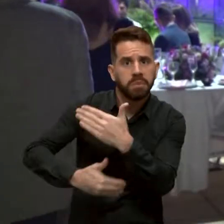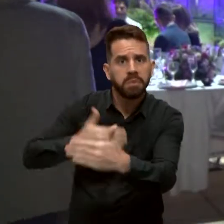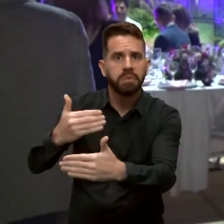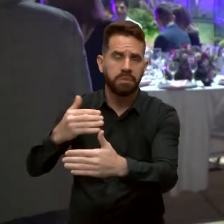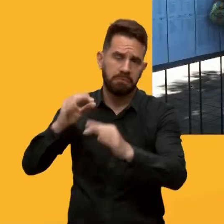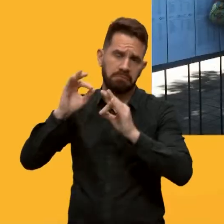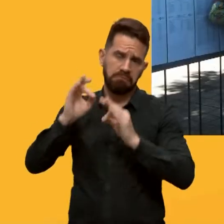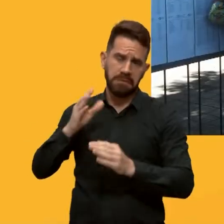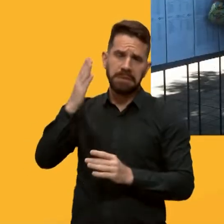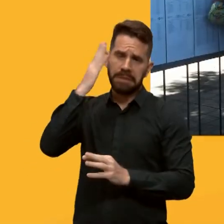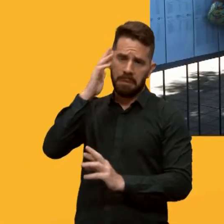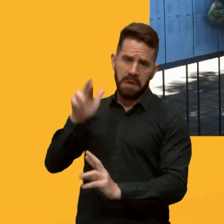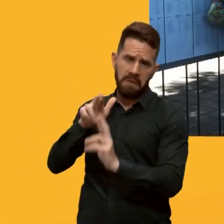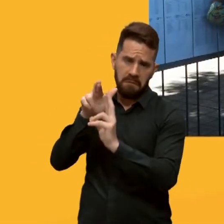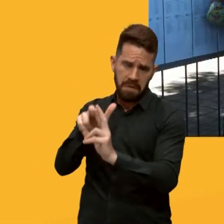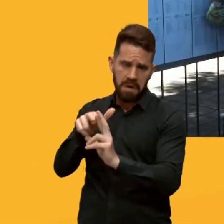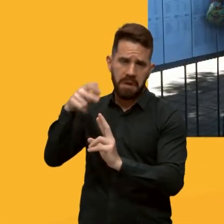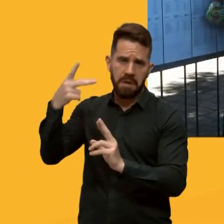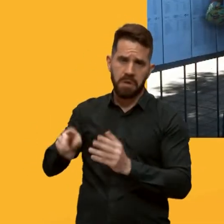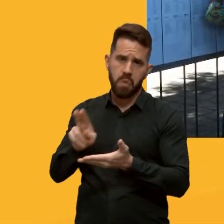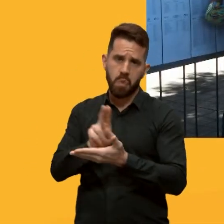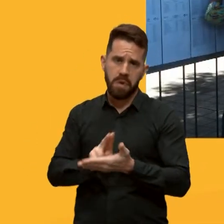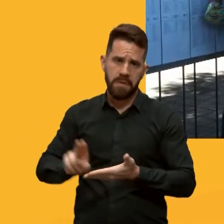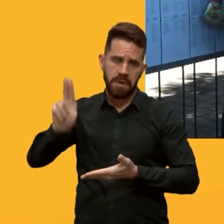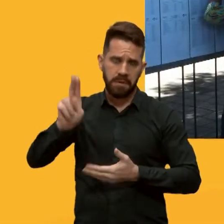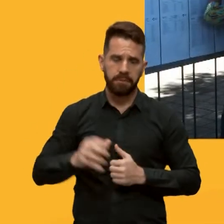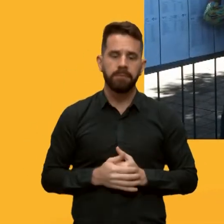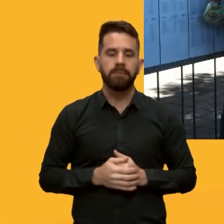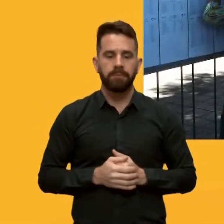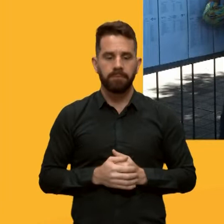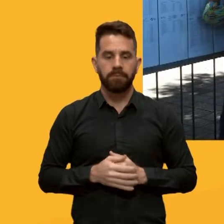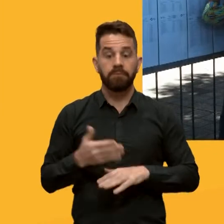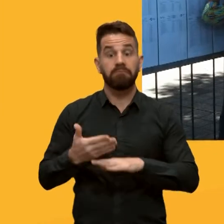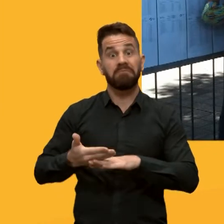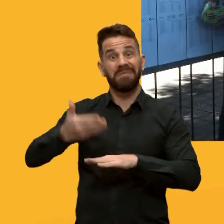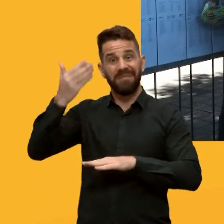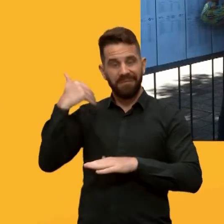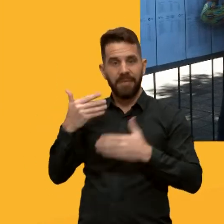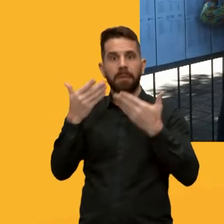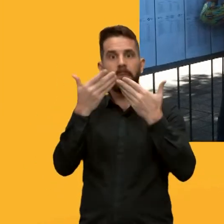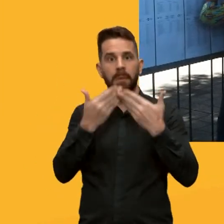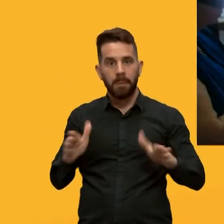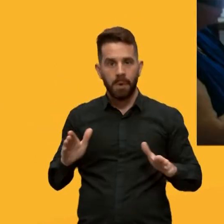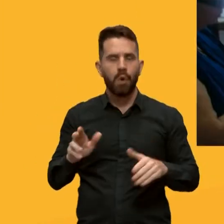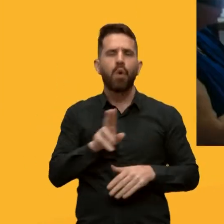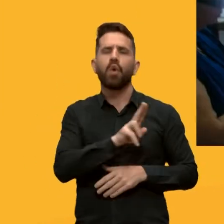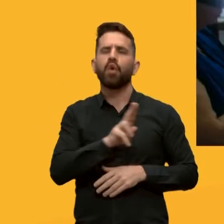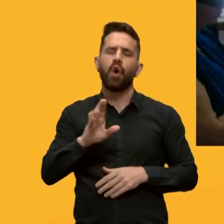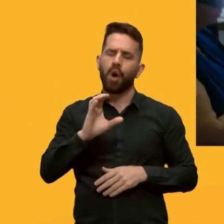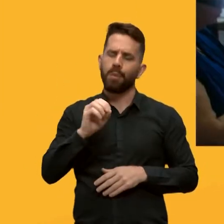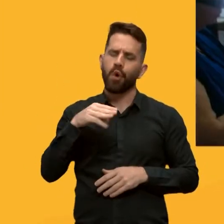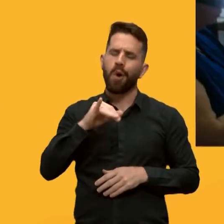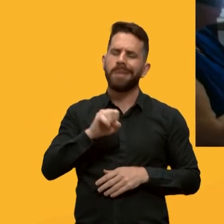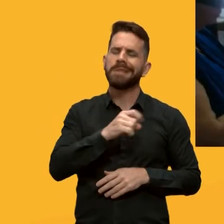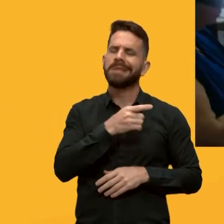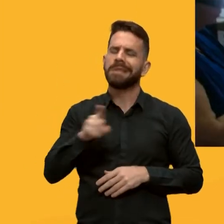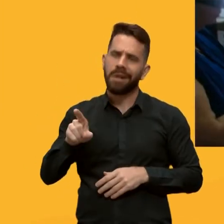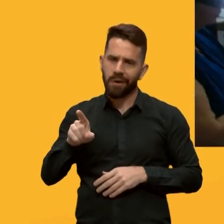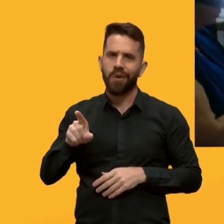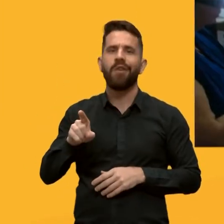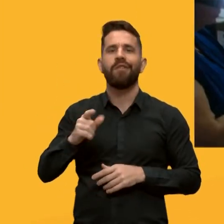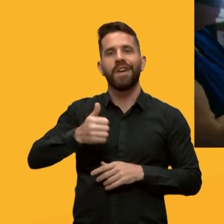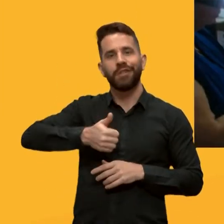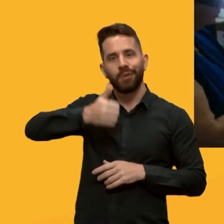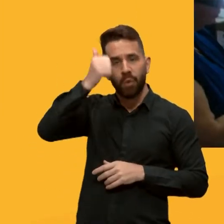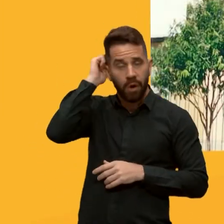da universidade, né? Quando foi inaugurado com o nome Comissão de Vestibular, o órgão realizava o processo